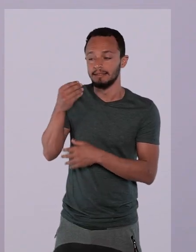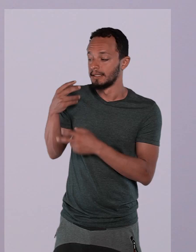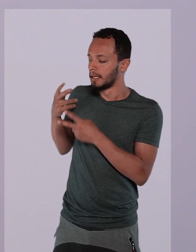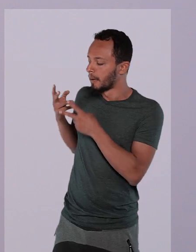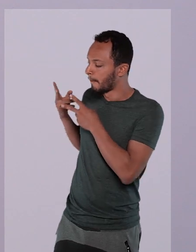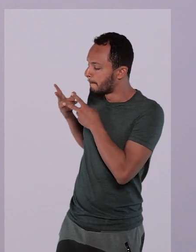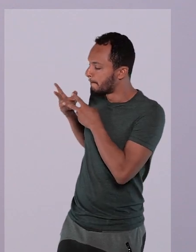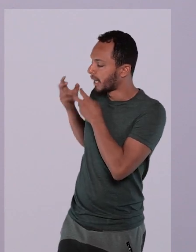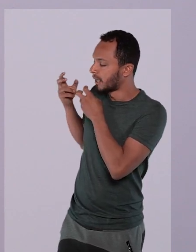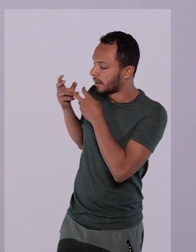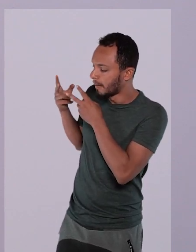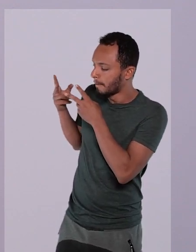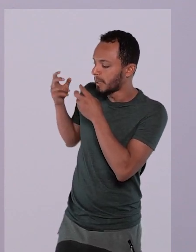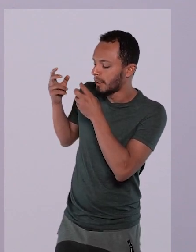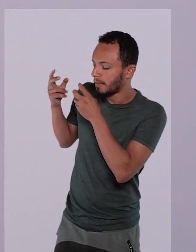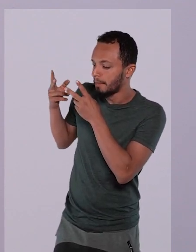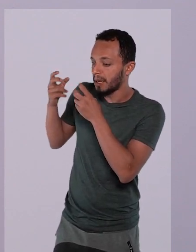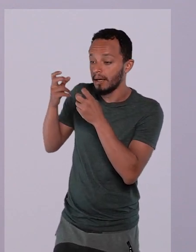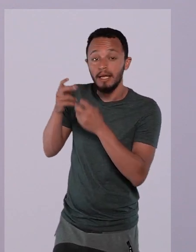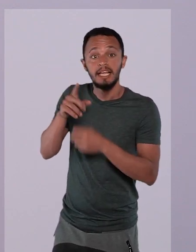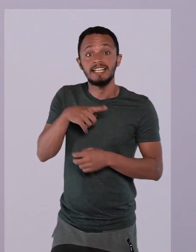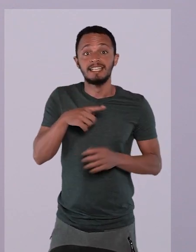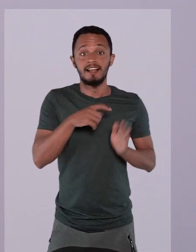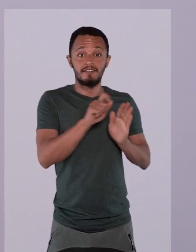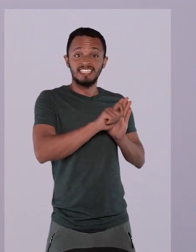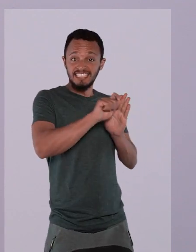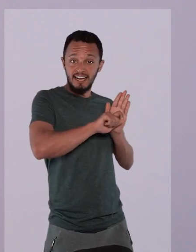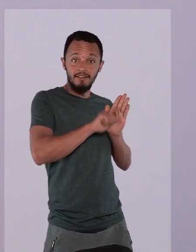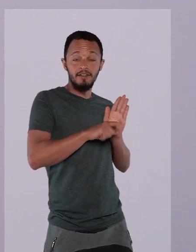10 adolescentes descrevendo a peste negra, né, de